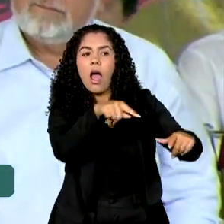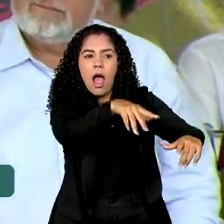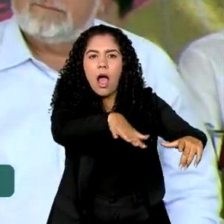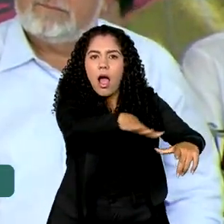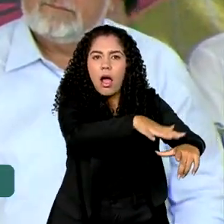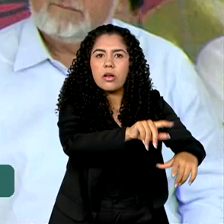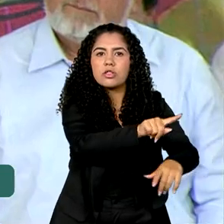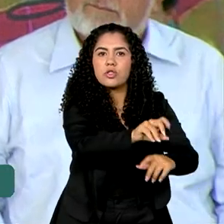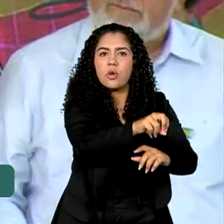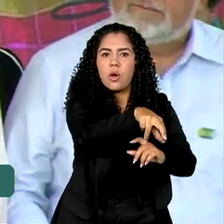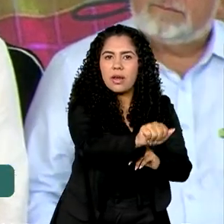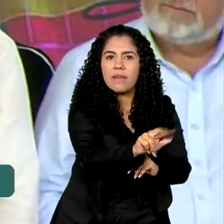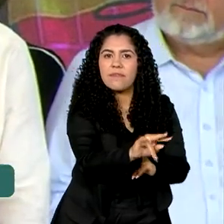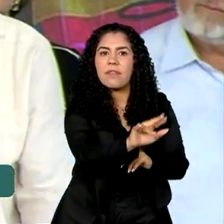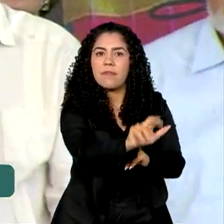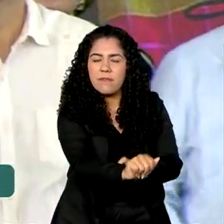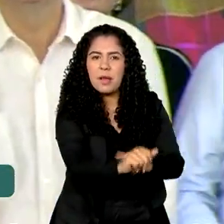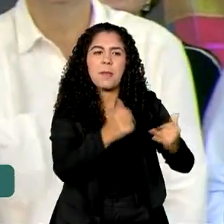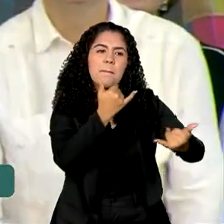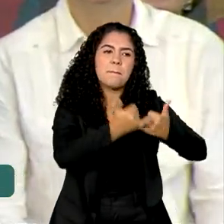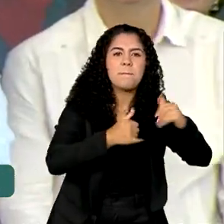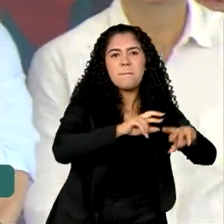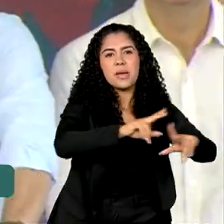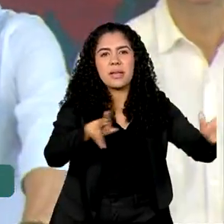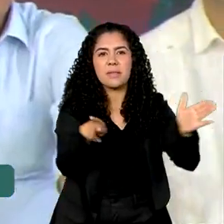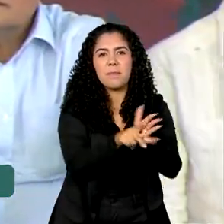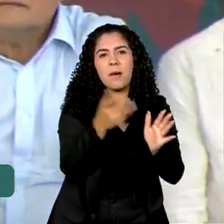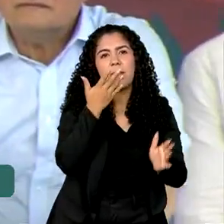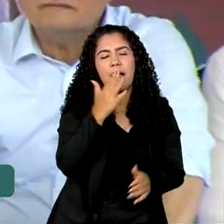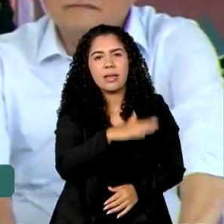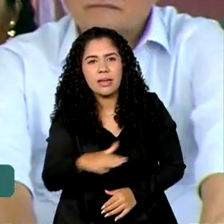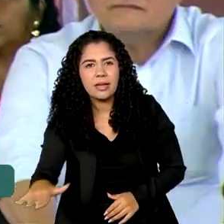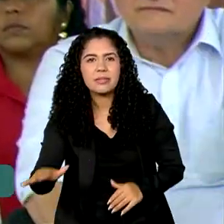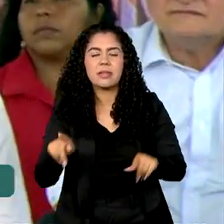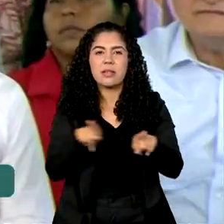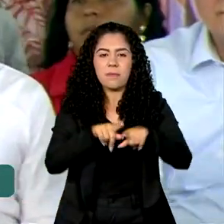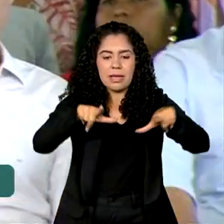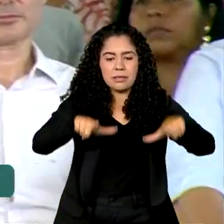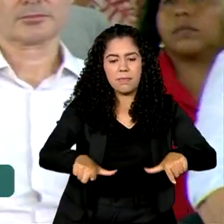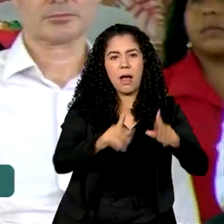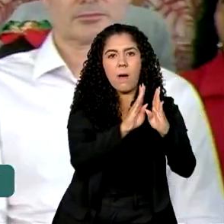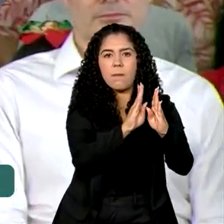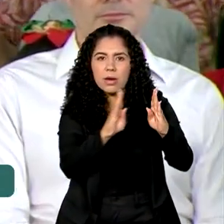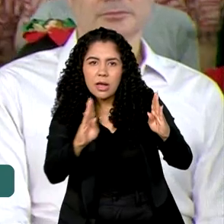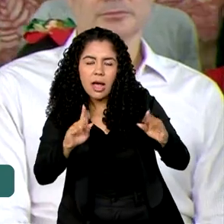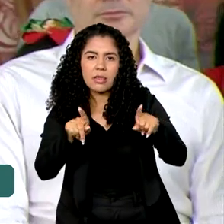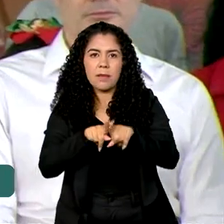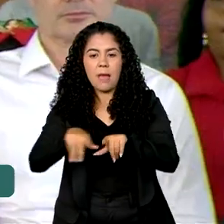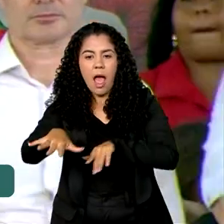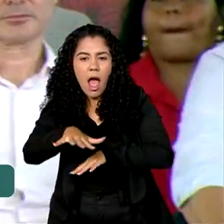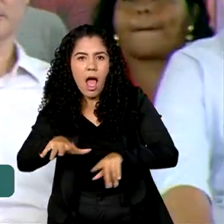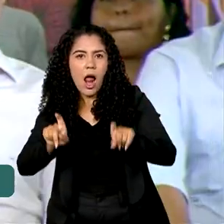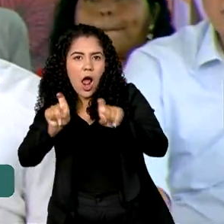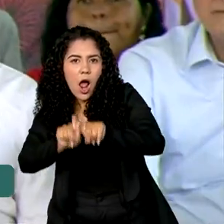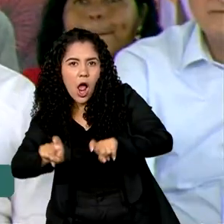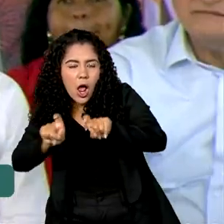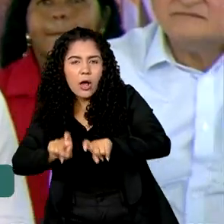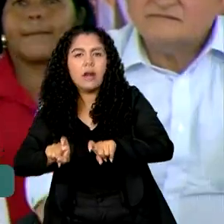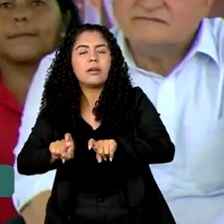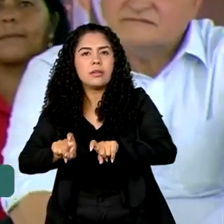todos aqueles brinquedos para as crianças, a biblioteca, a área de computação, tudo que vocês viram